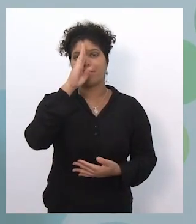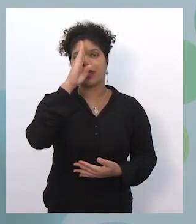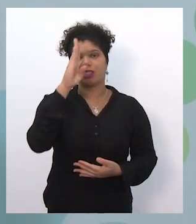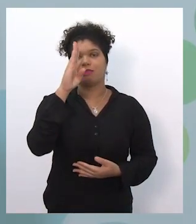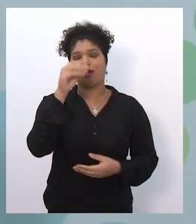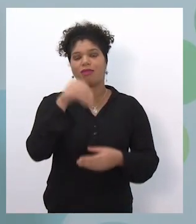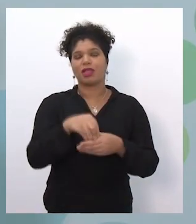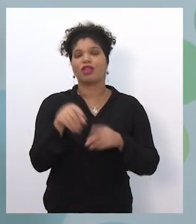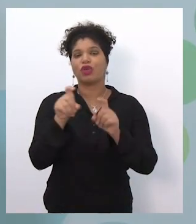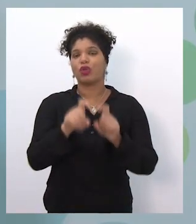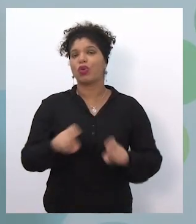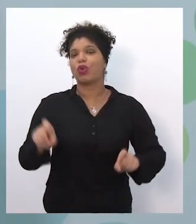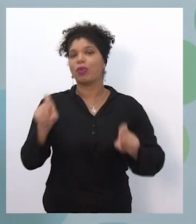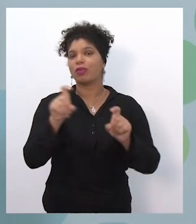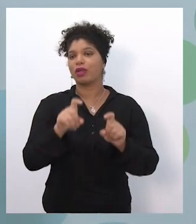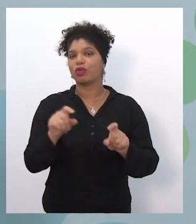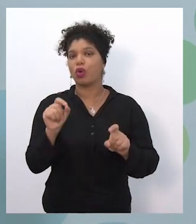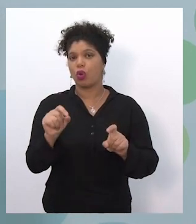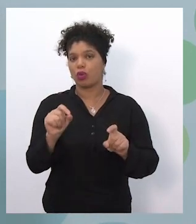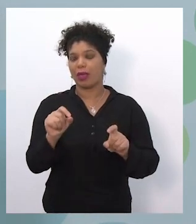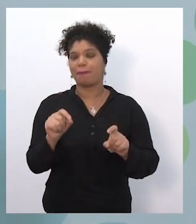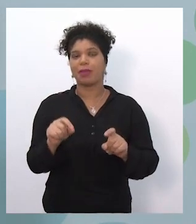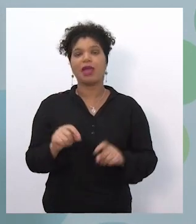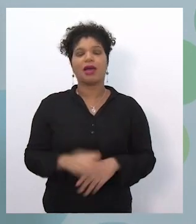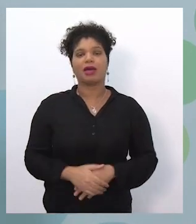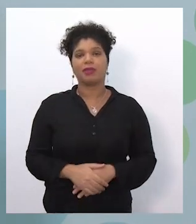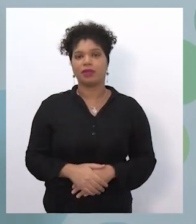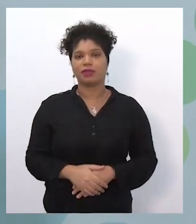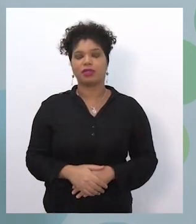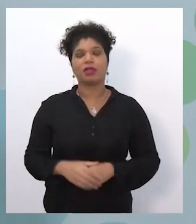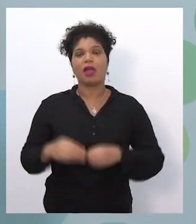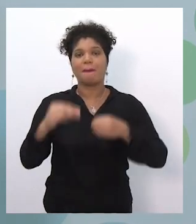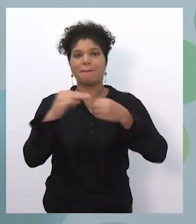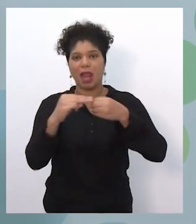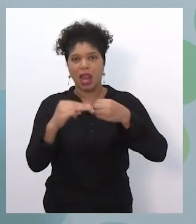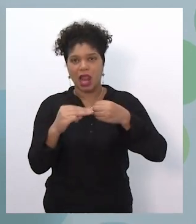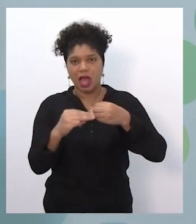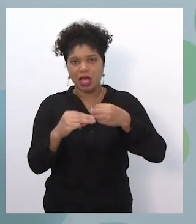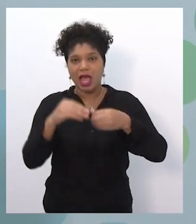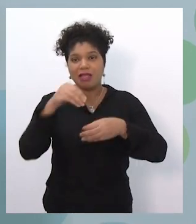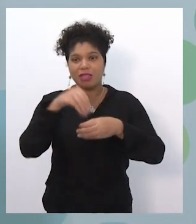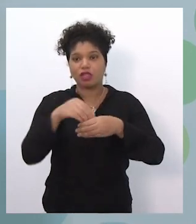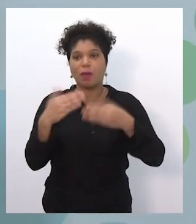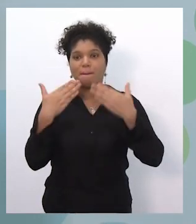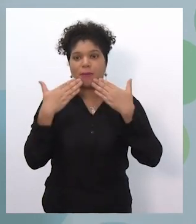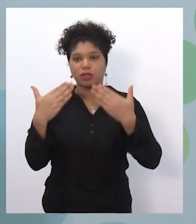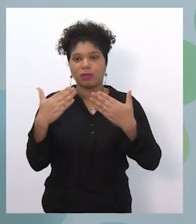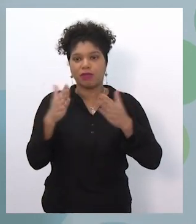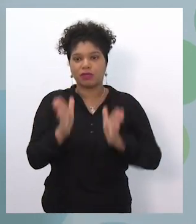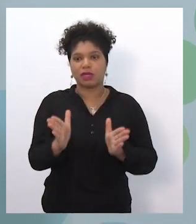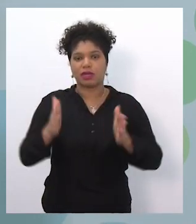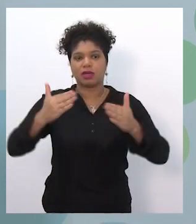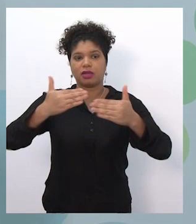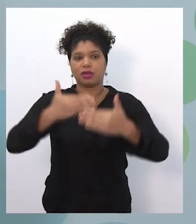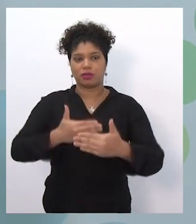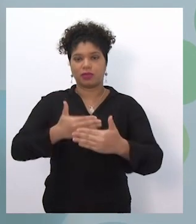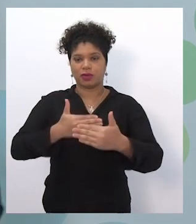computador. O que seria o principal? É a placa-mãe. Tá? Então, eu trouxe uma placa-mãe para mostrar para vocês